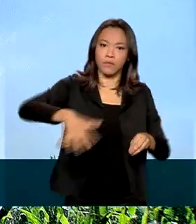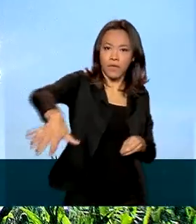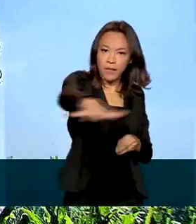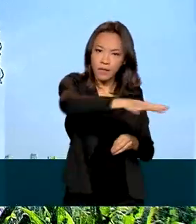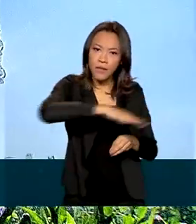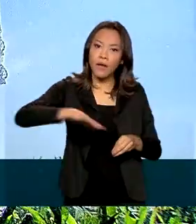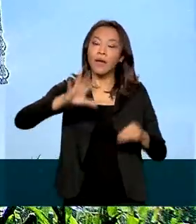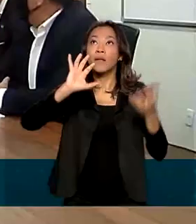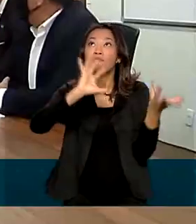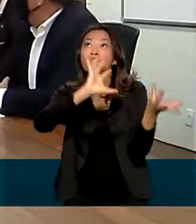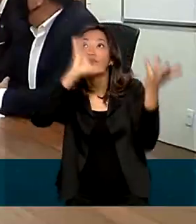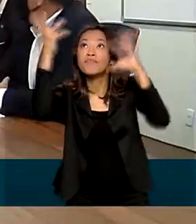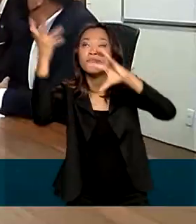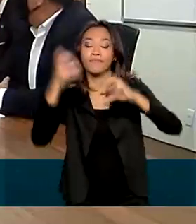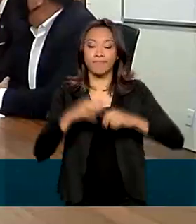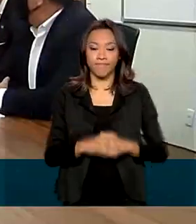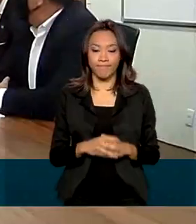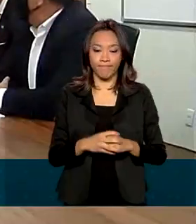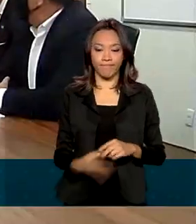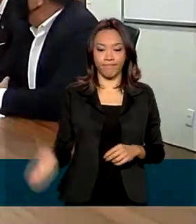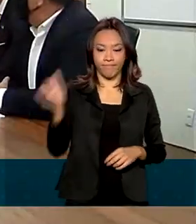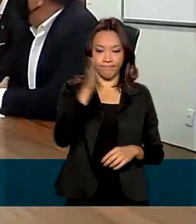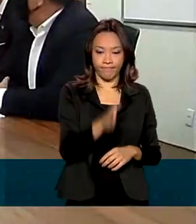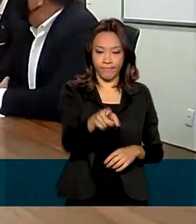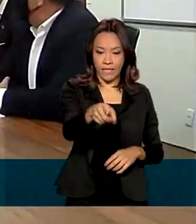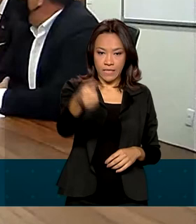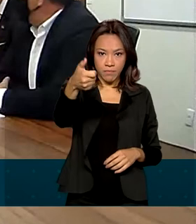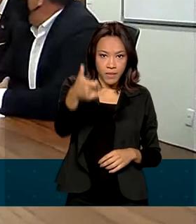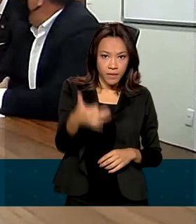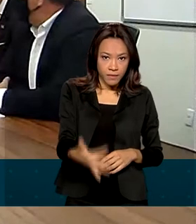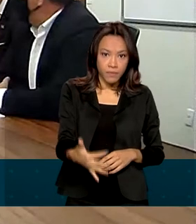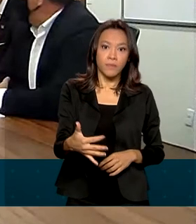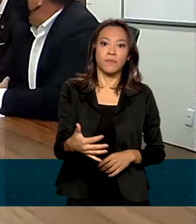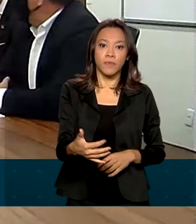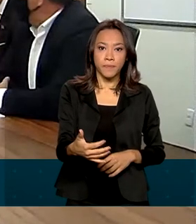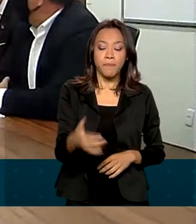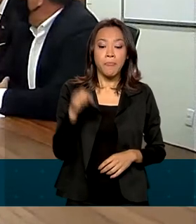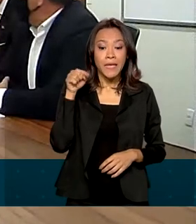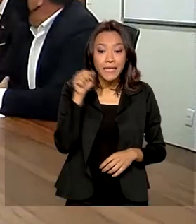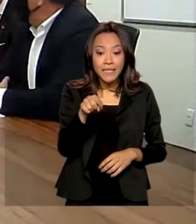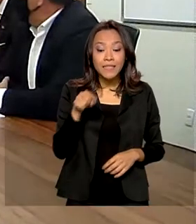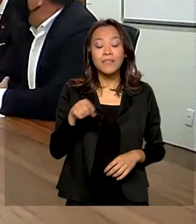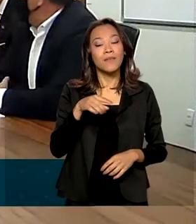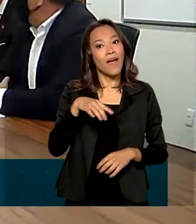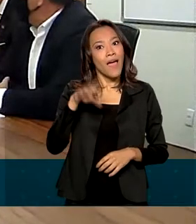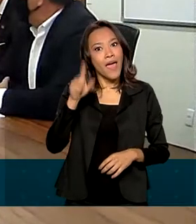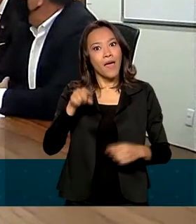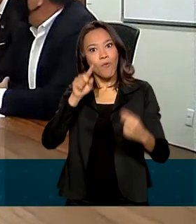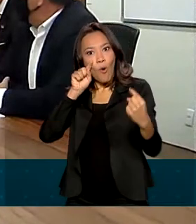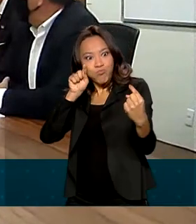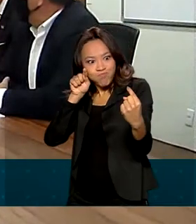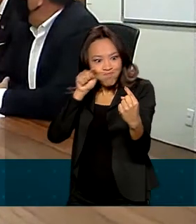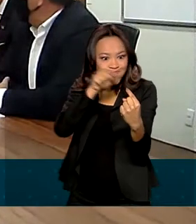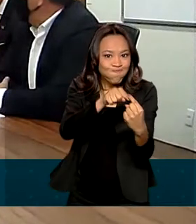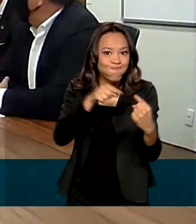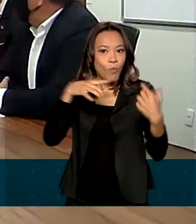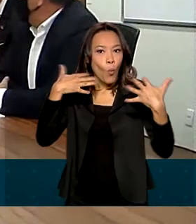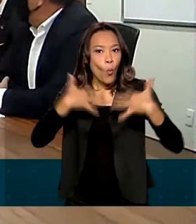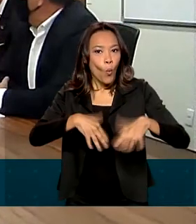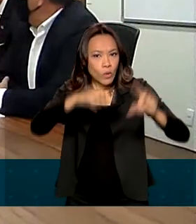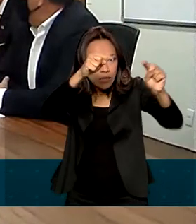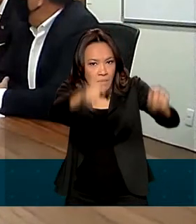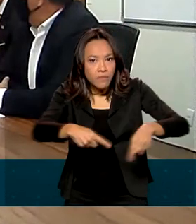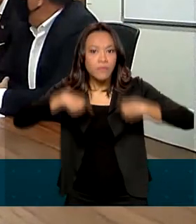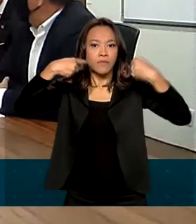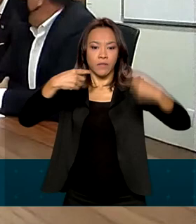mudanças climáticas. Trata-se de uma das mais ambiciosas políticas públicas da